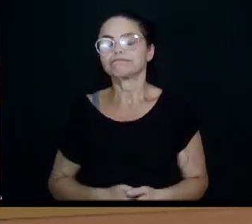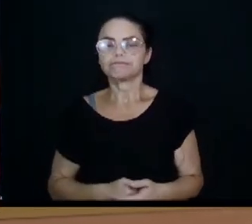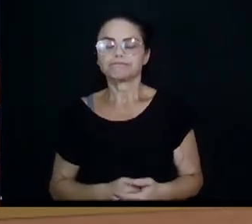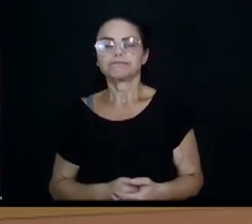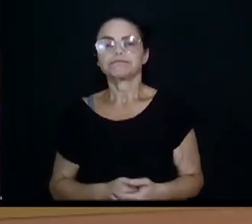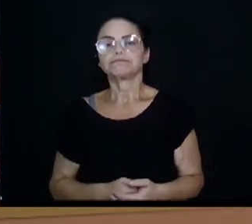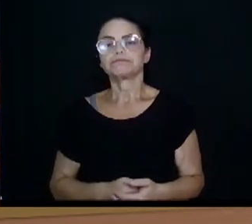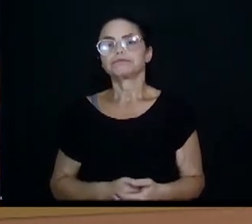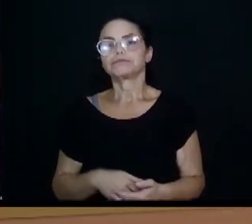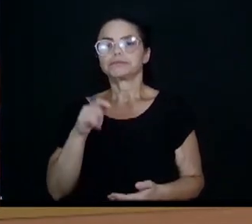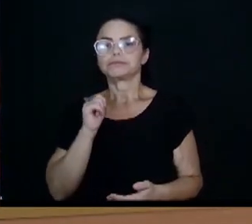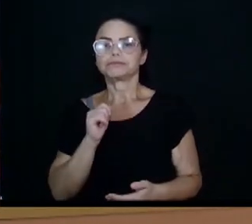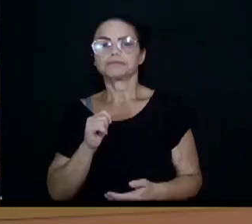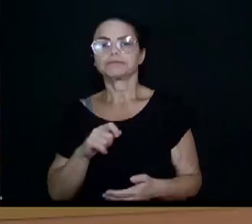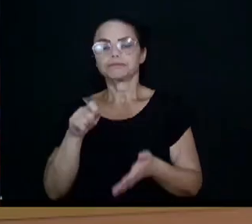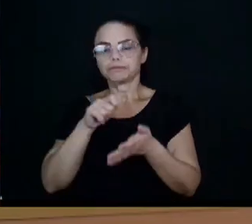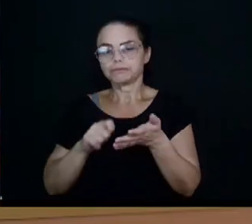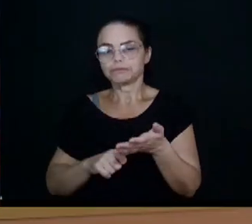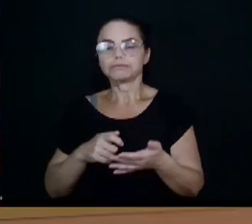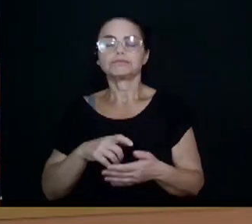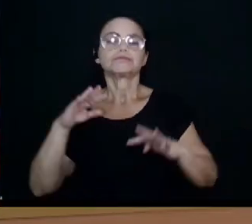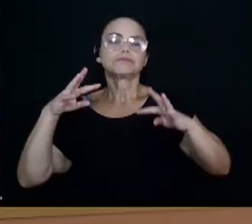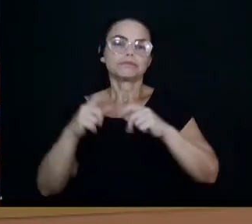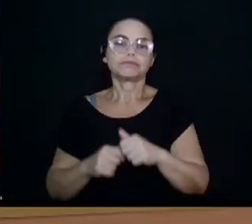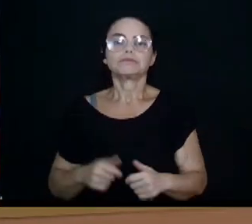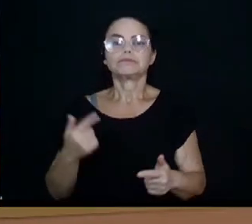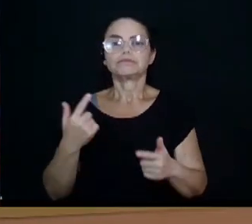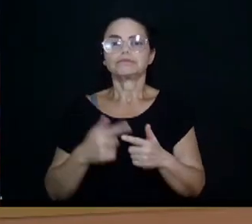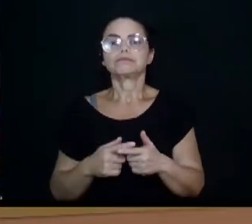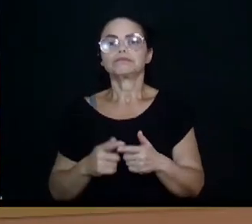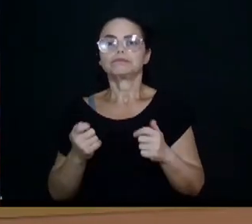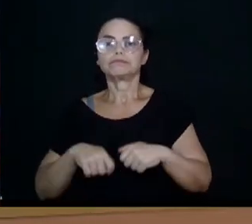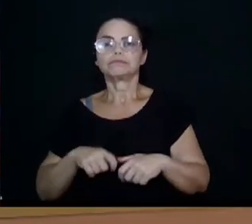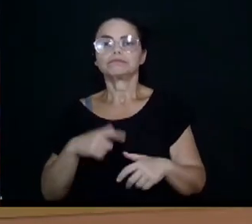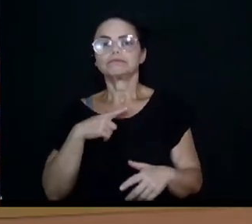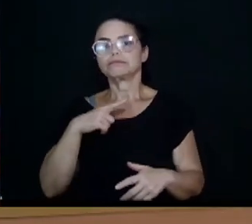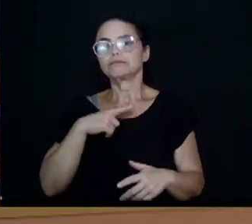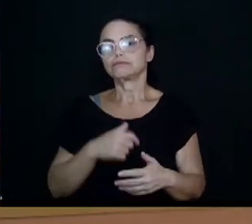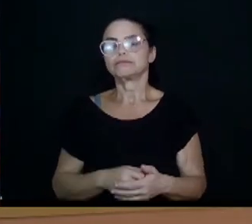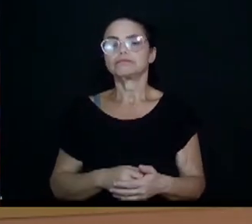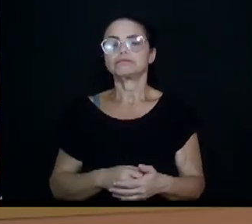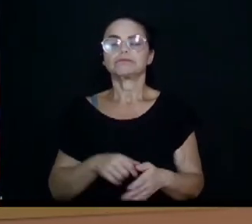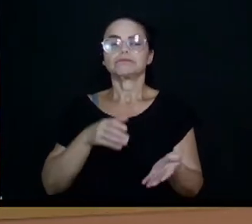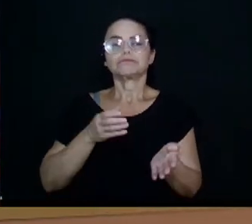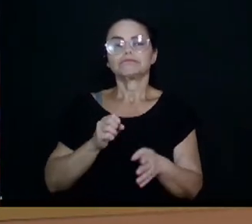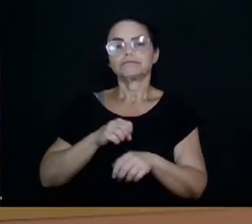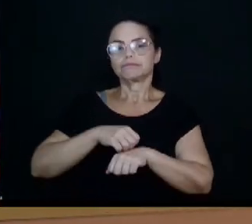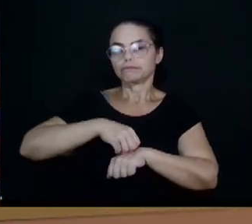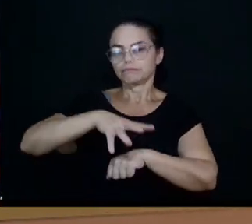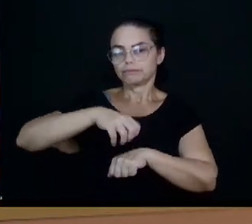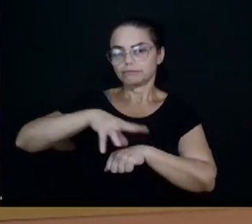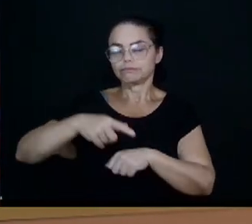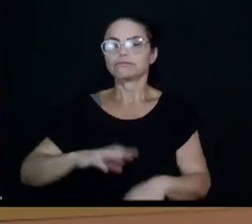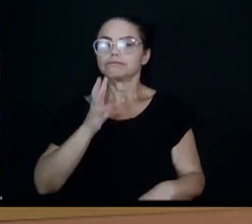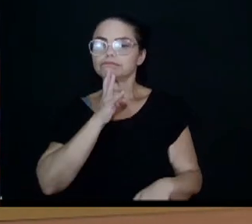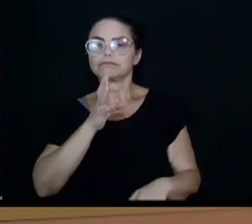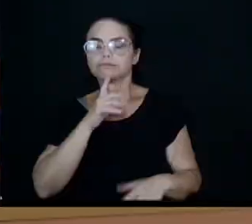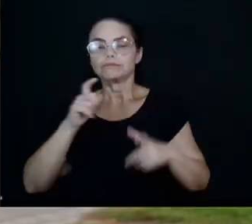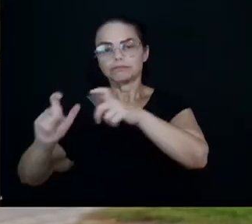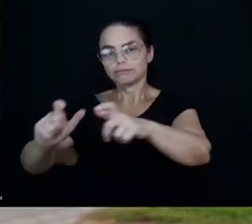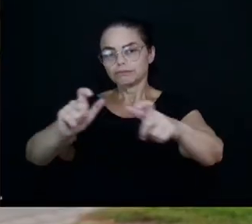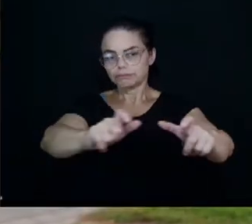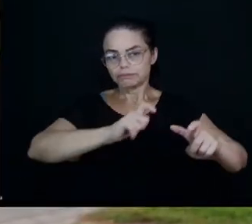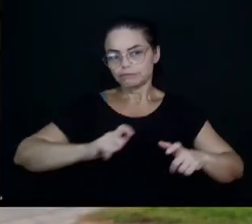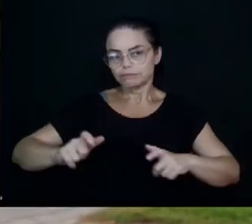anotação, né? Anotar tudo, né? Porque no primeiro dia, como você falou, tem essa questão das orientações, de conhecer os locais, então sempre